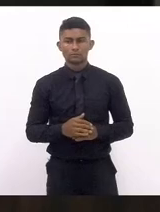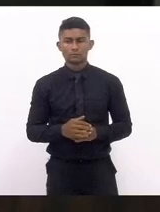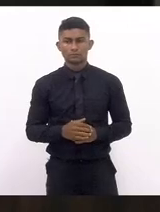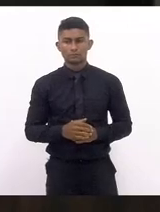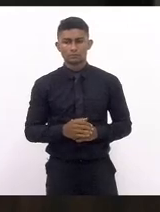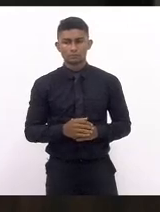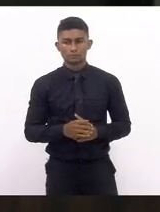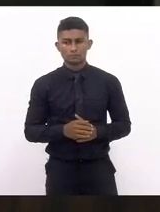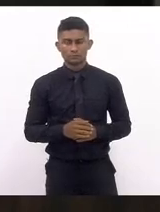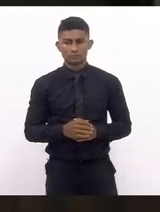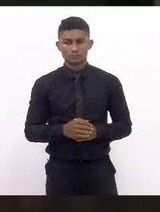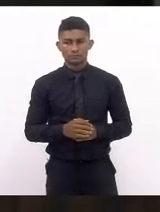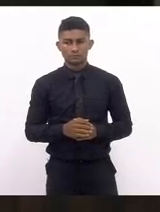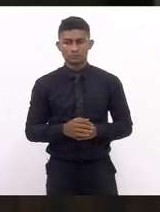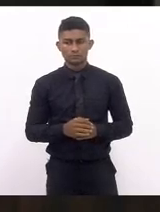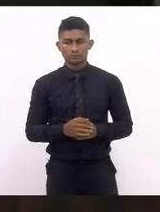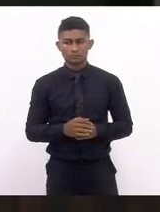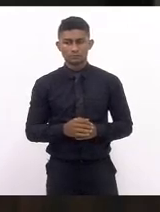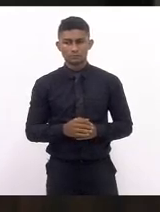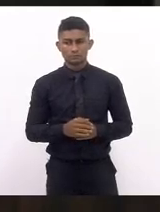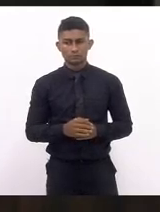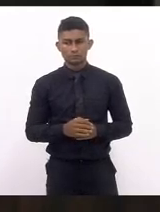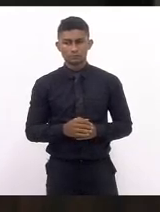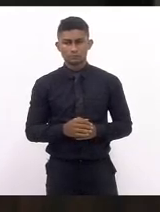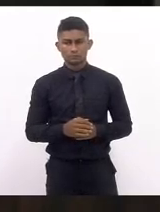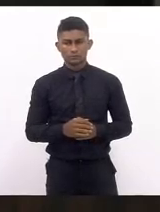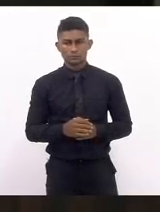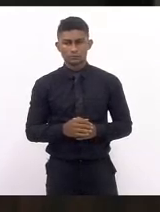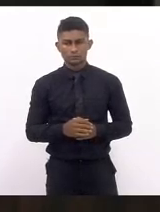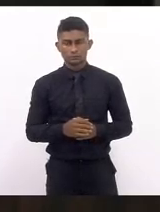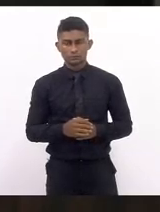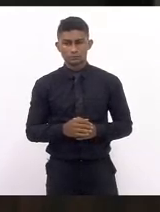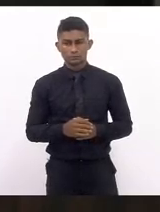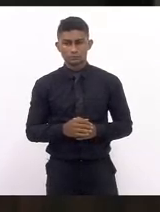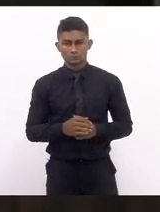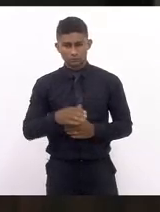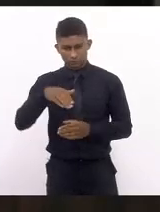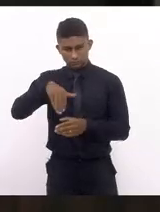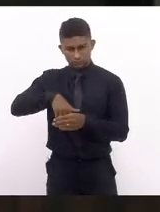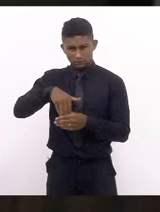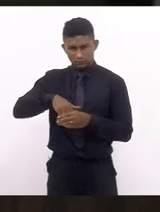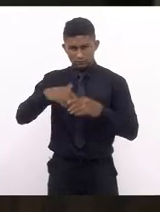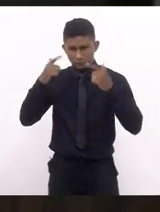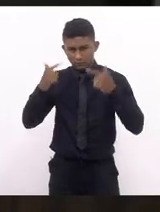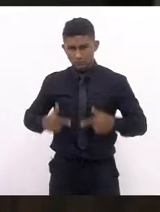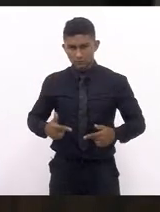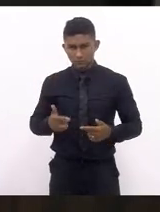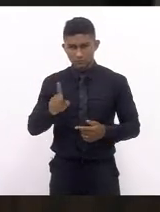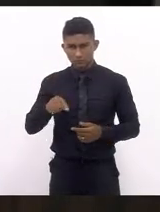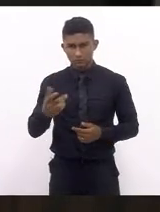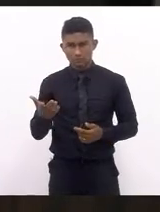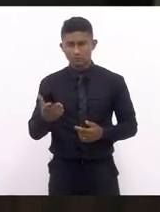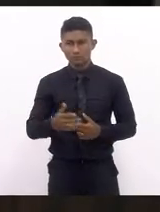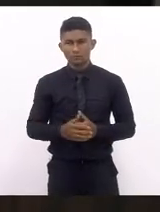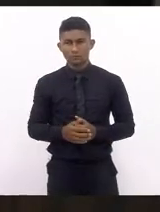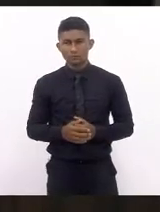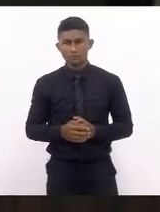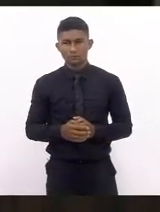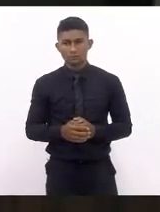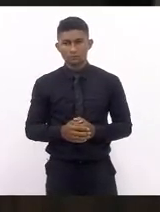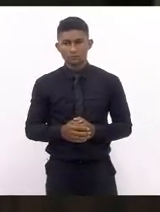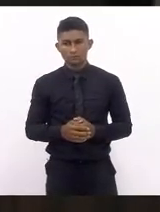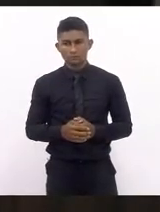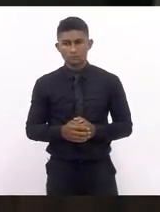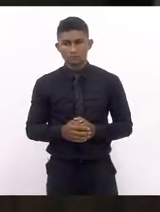autógrafo e é que o voto que ela de extensão do novo não eu não vacilei certo